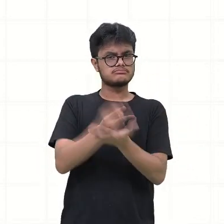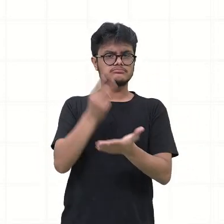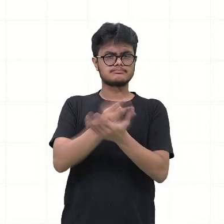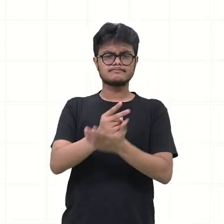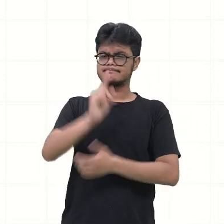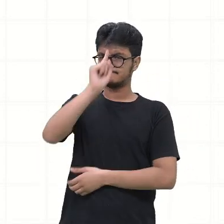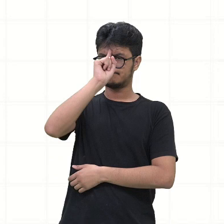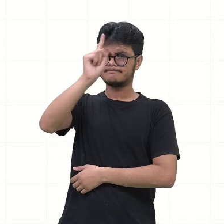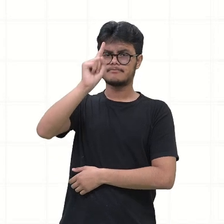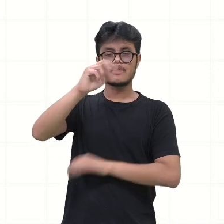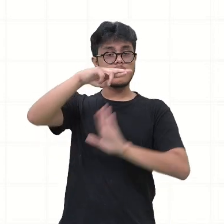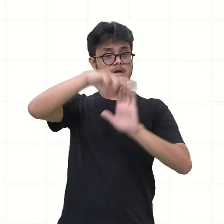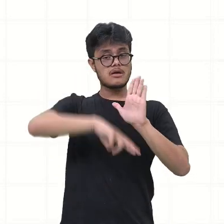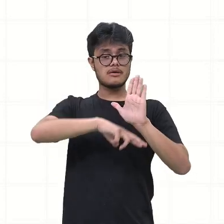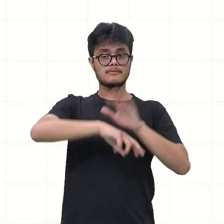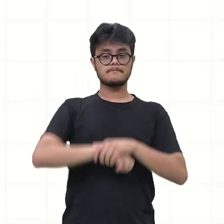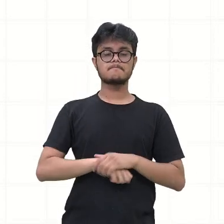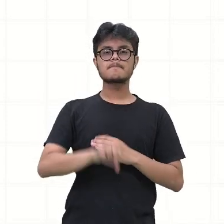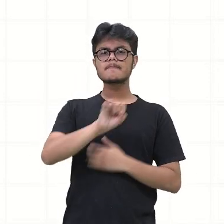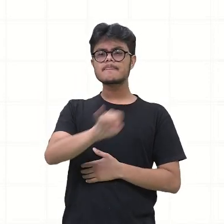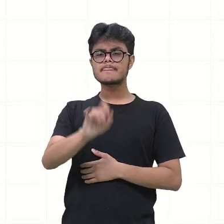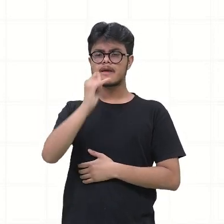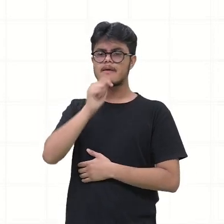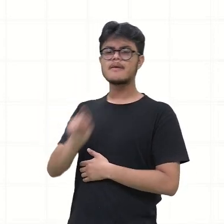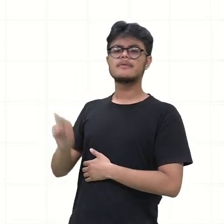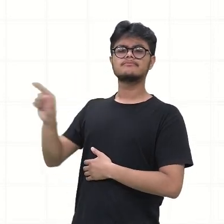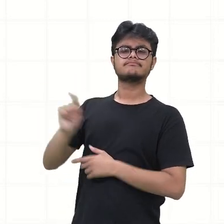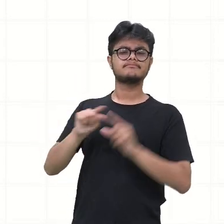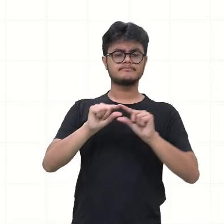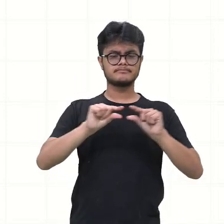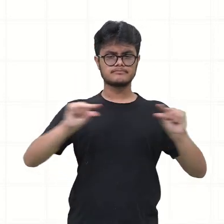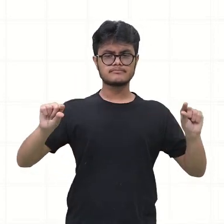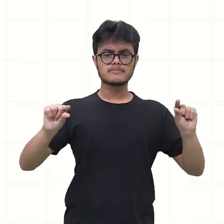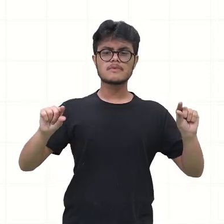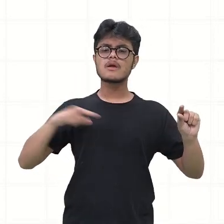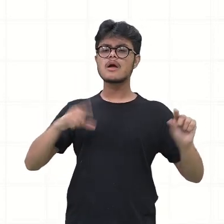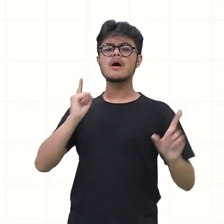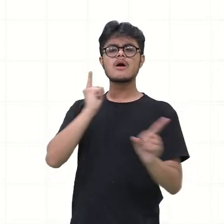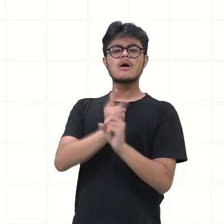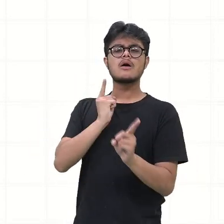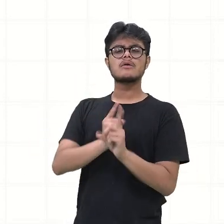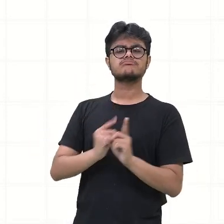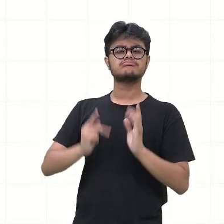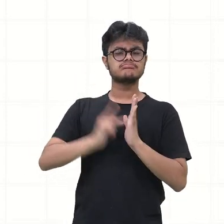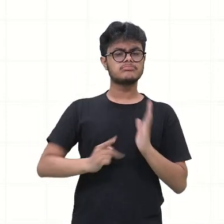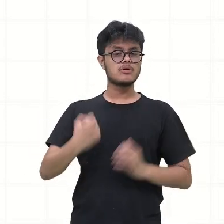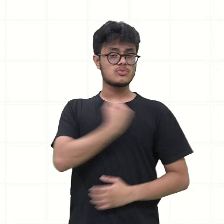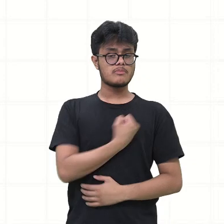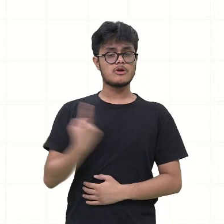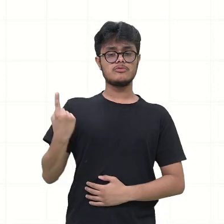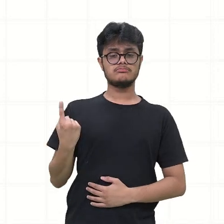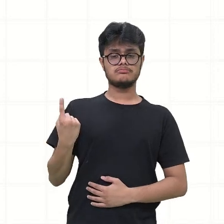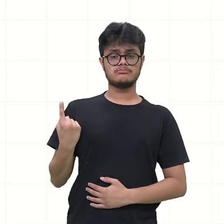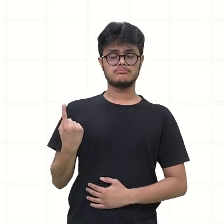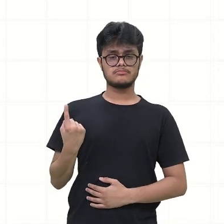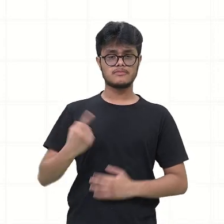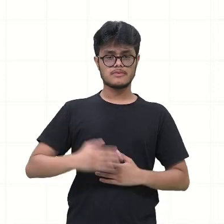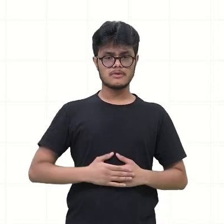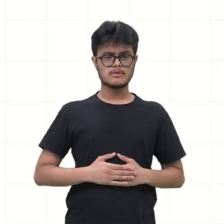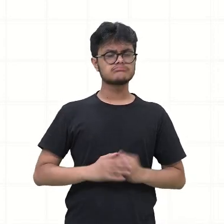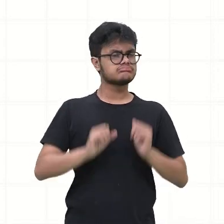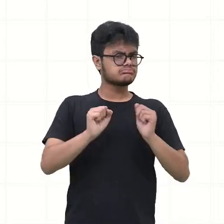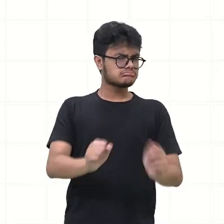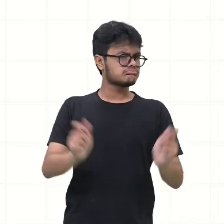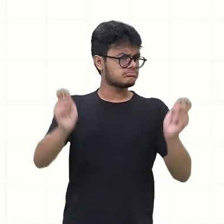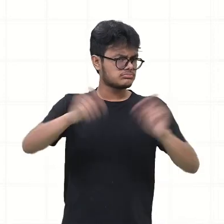exemplo, se eu quisesse ainda aqui nessa reta, localizar o valor 1, né? Eu poderia localizar